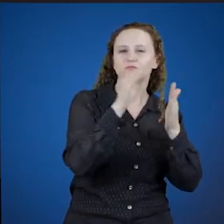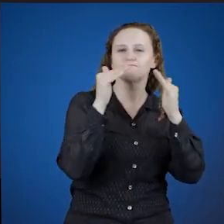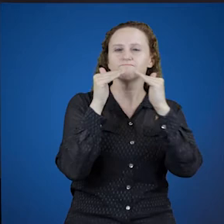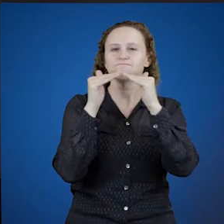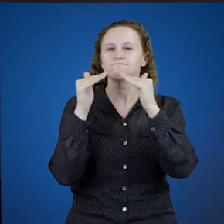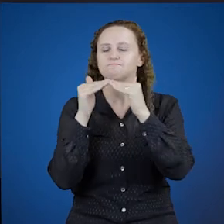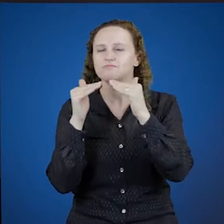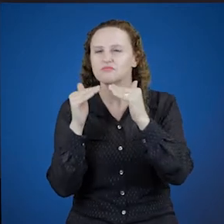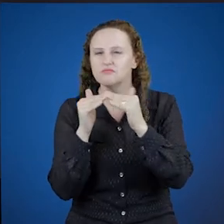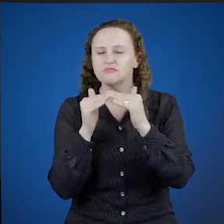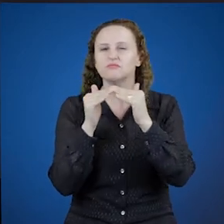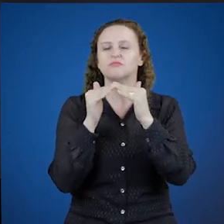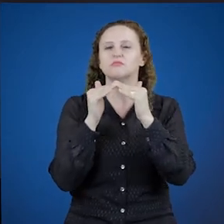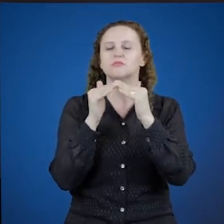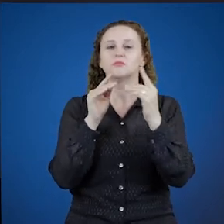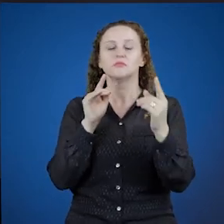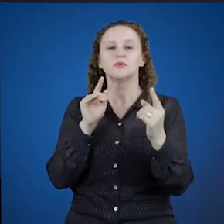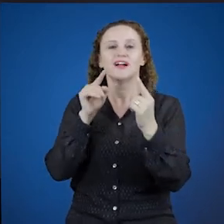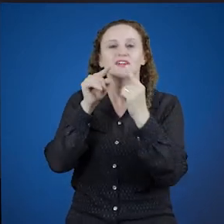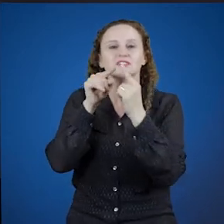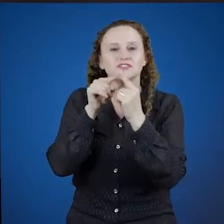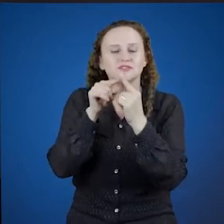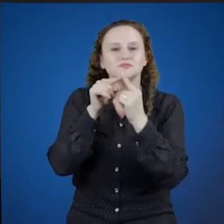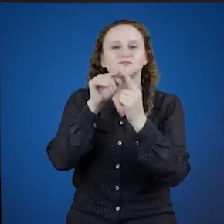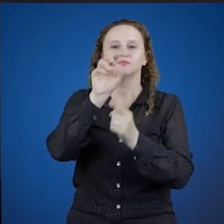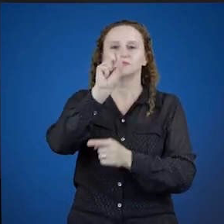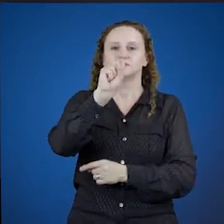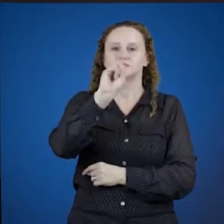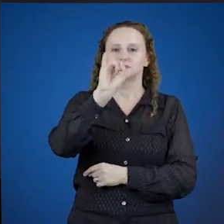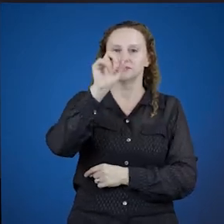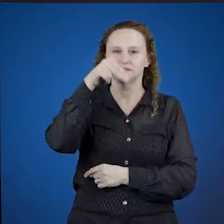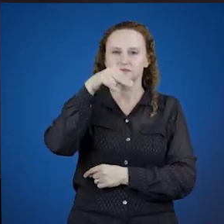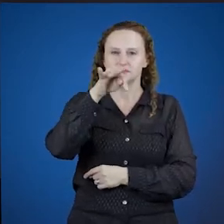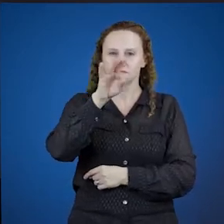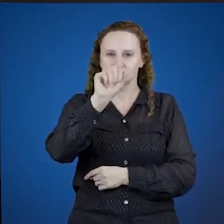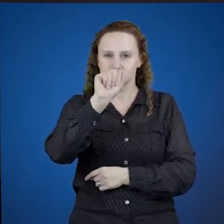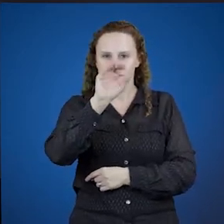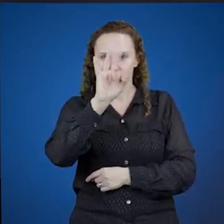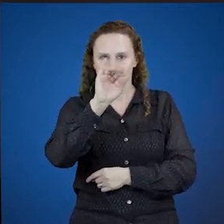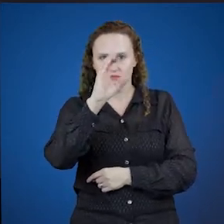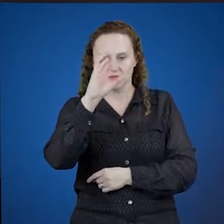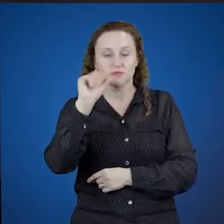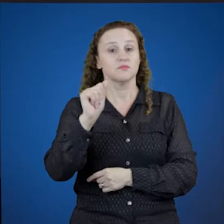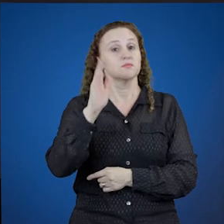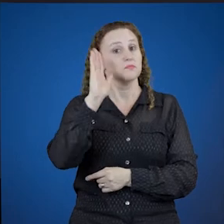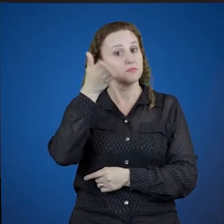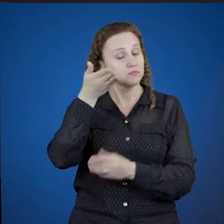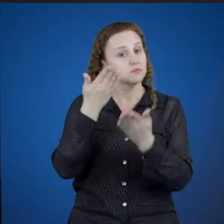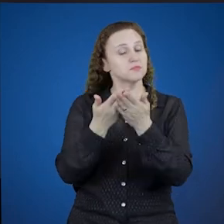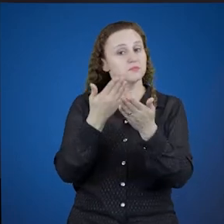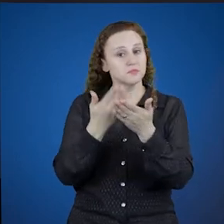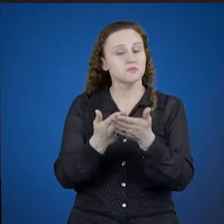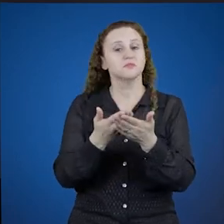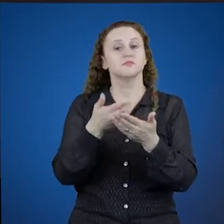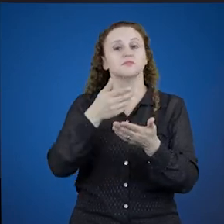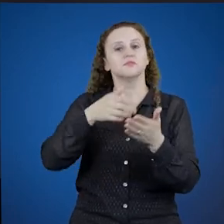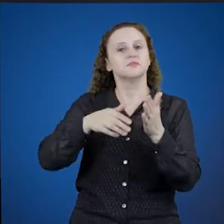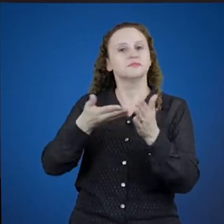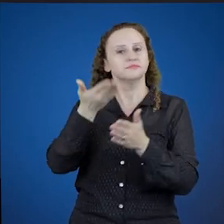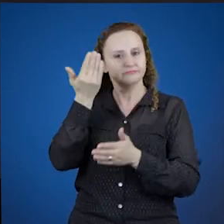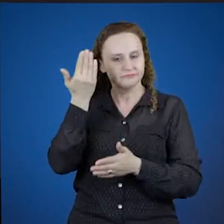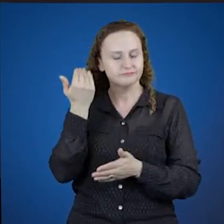sintática naquele seis casos que nós já conhecemos o nominativo genitivo dativo acusativo